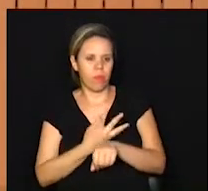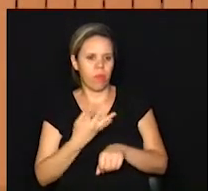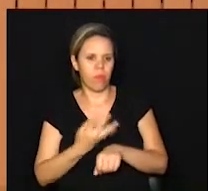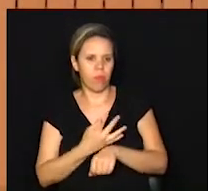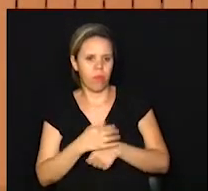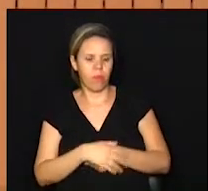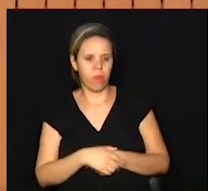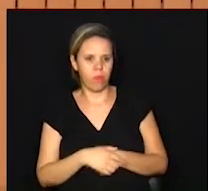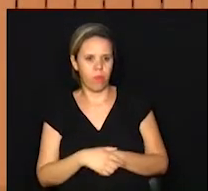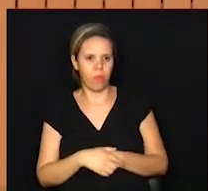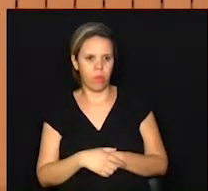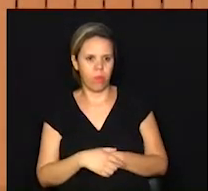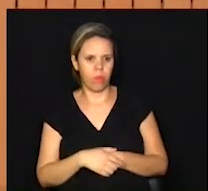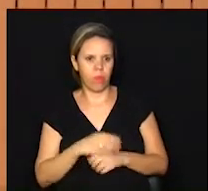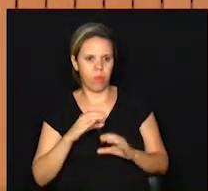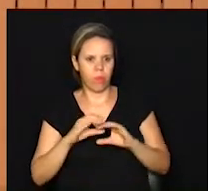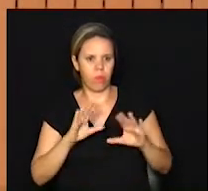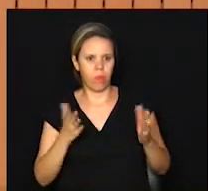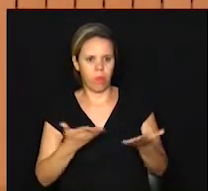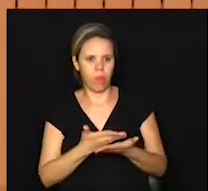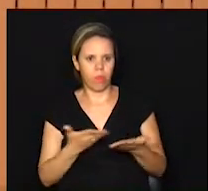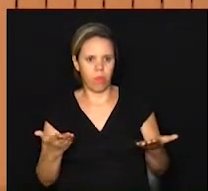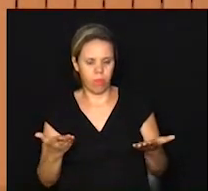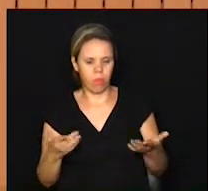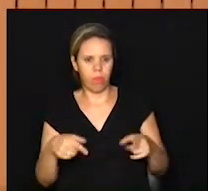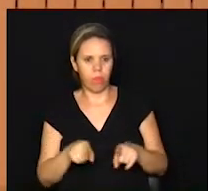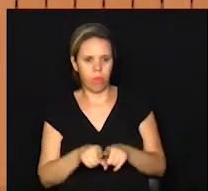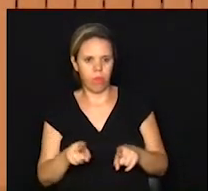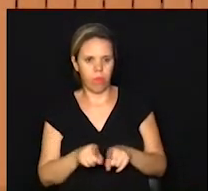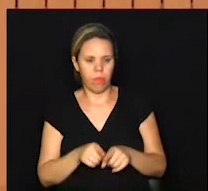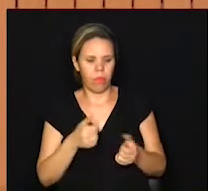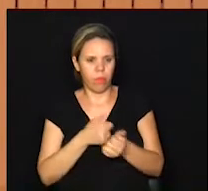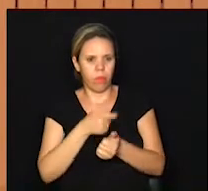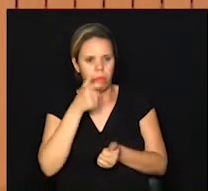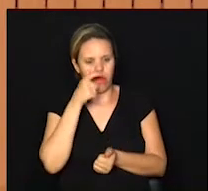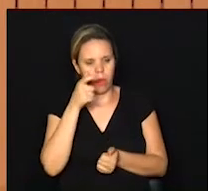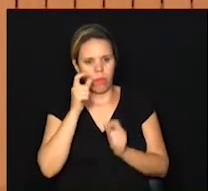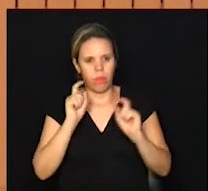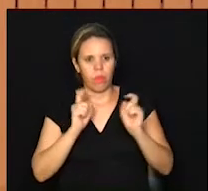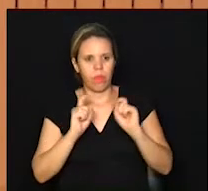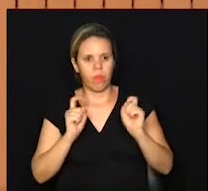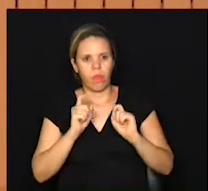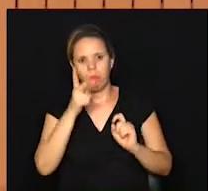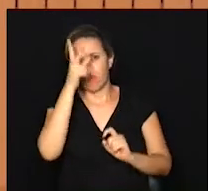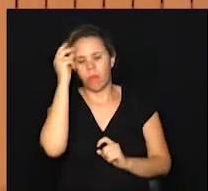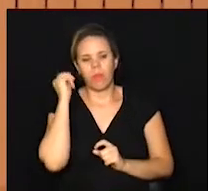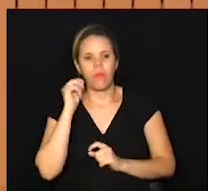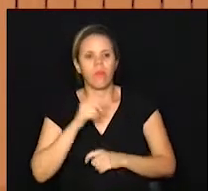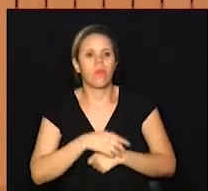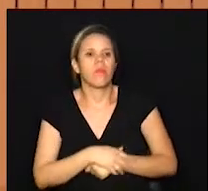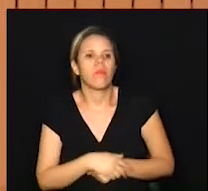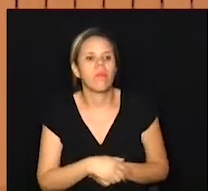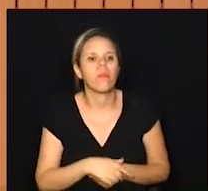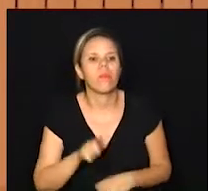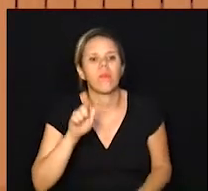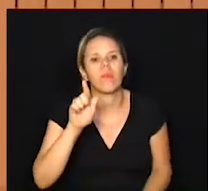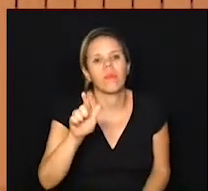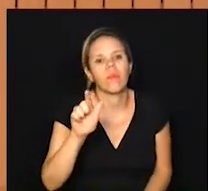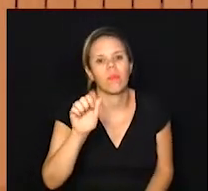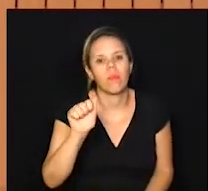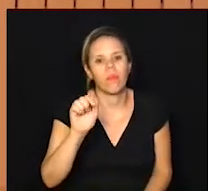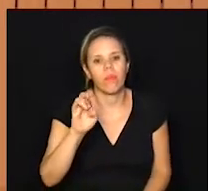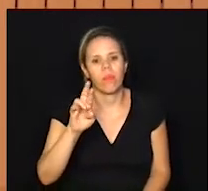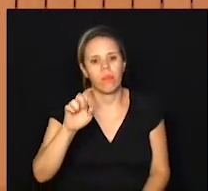apertado. Queria só comunicar a todos, nós estamos também aqui acompanhando essa nossa audiência, o Gabriel,